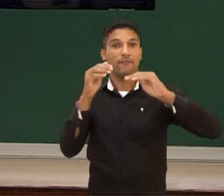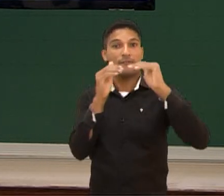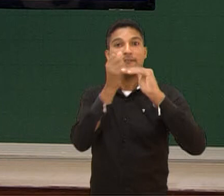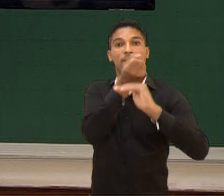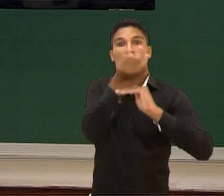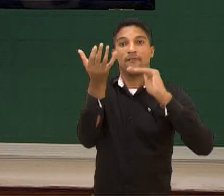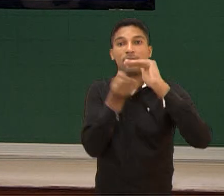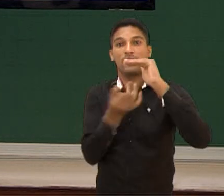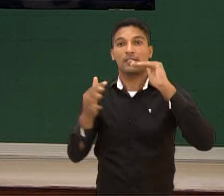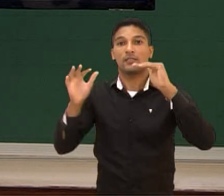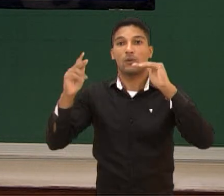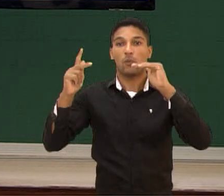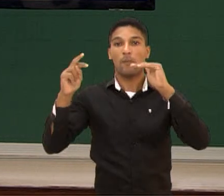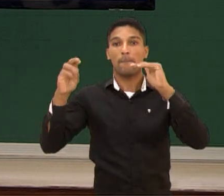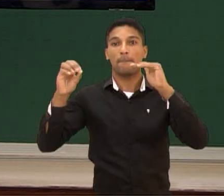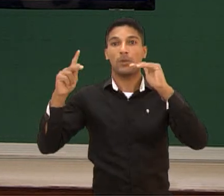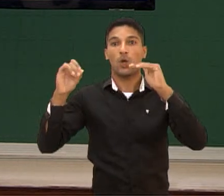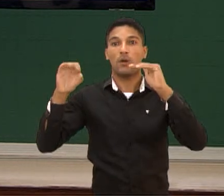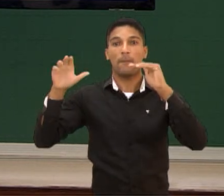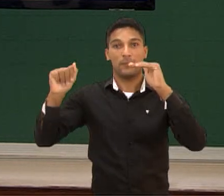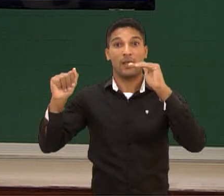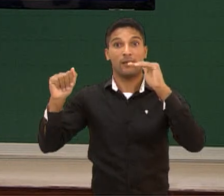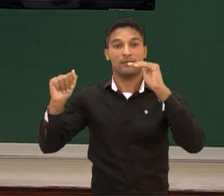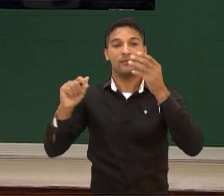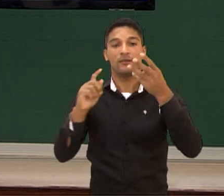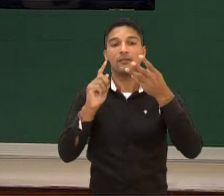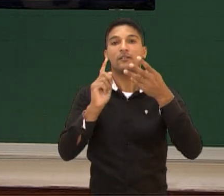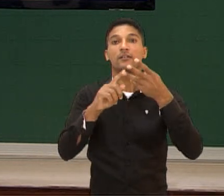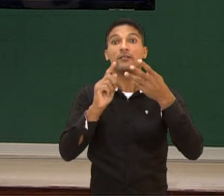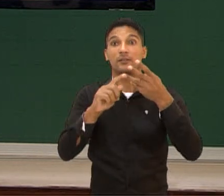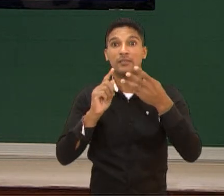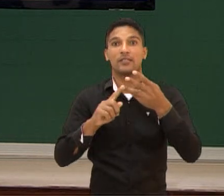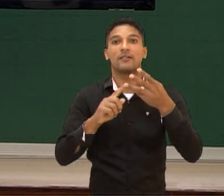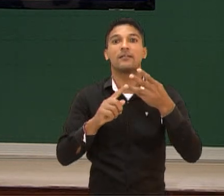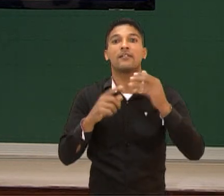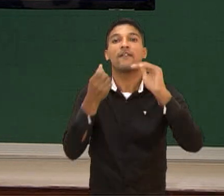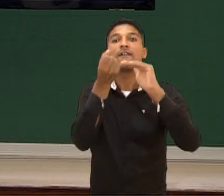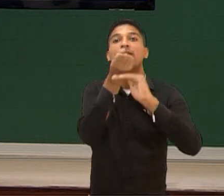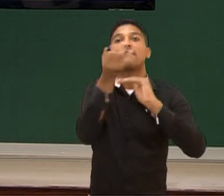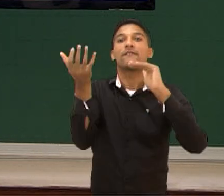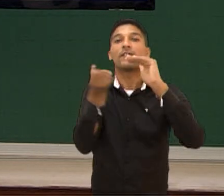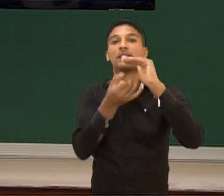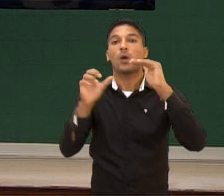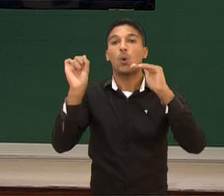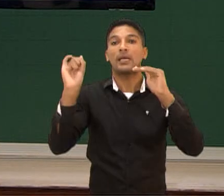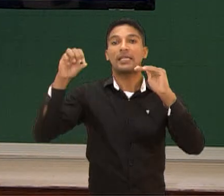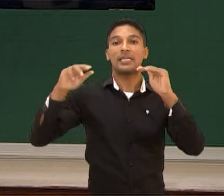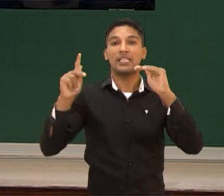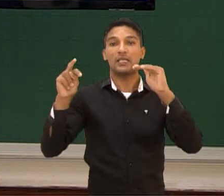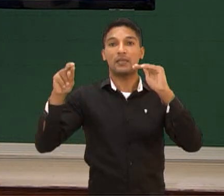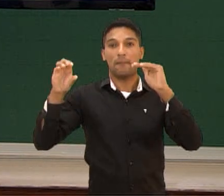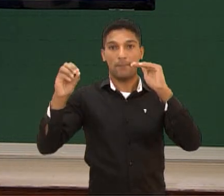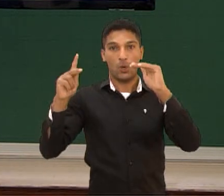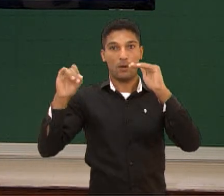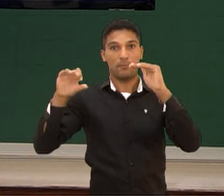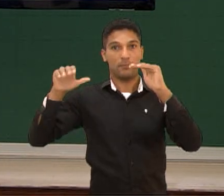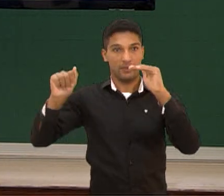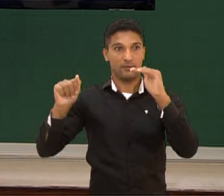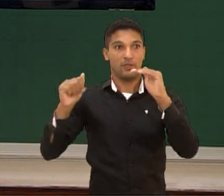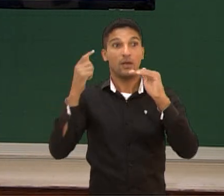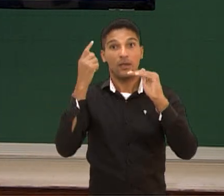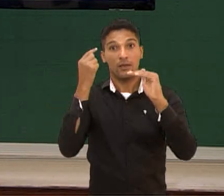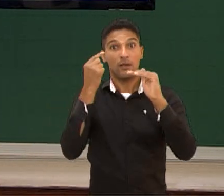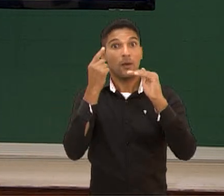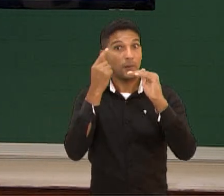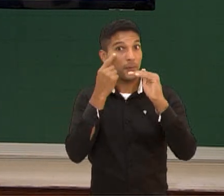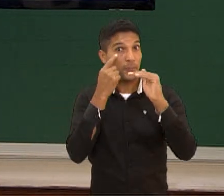que tem a parte inteira e também a parte fracionária. A gente vai estudar um pouquinho mais delas. A fração própria é aquela que representa um